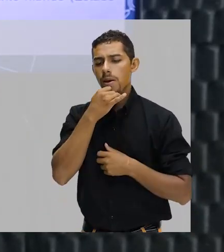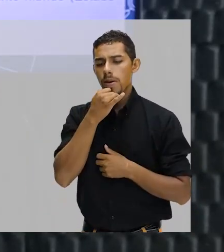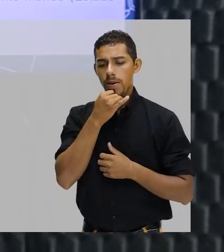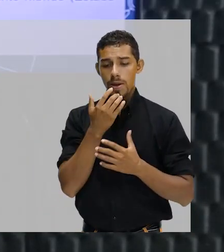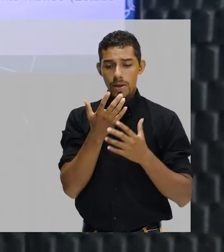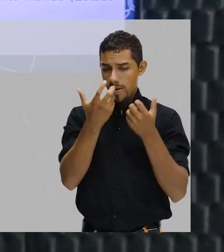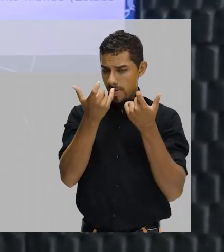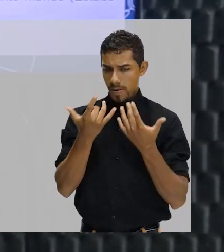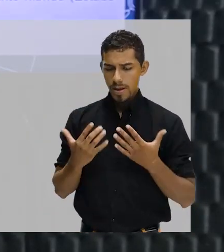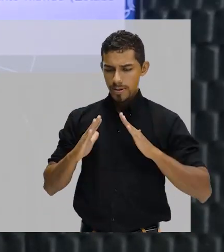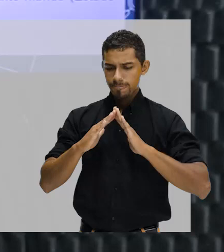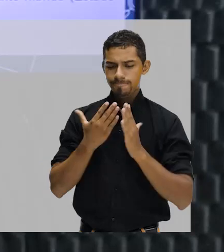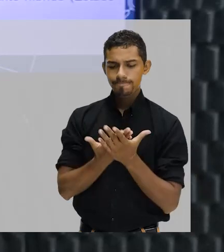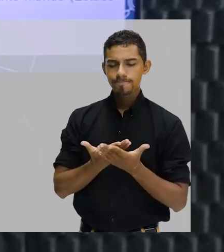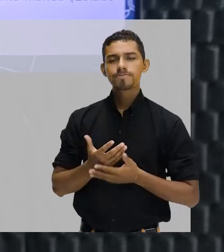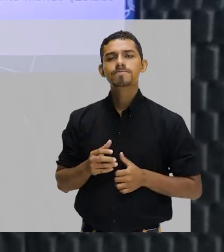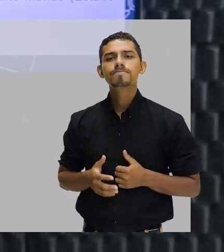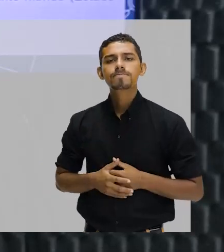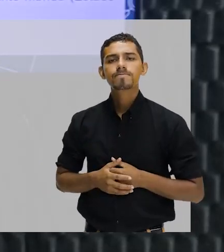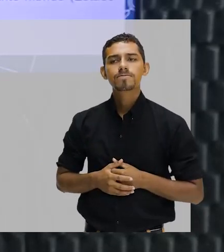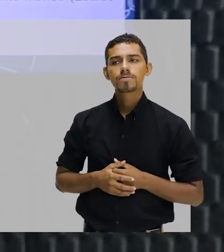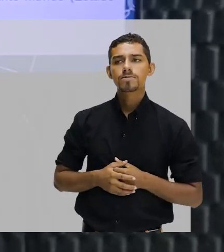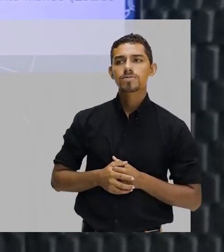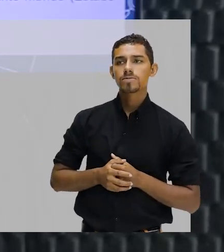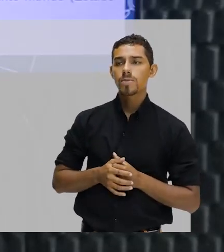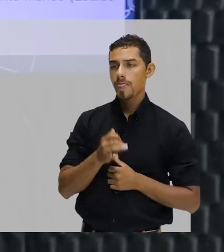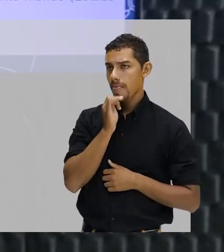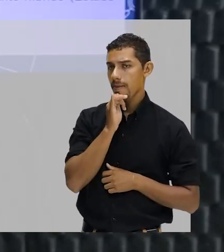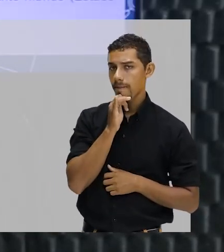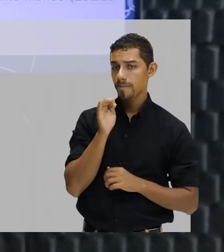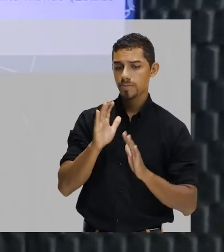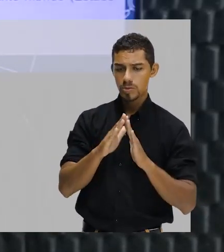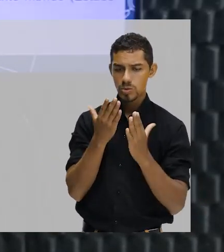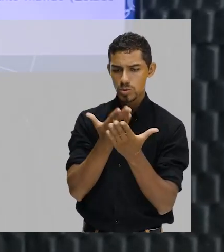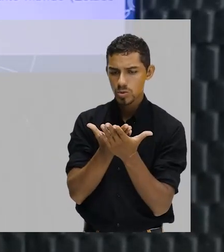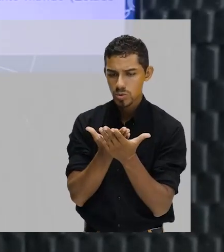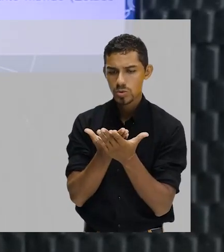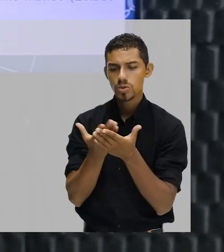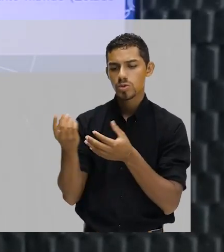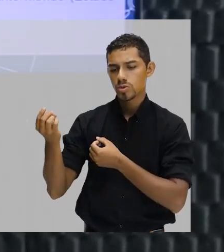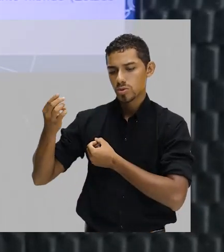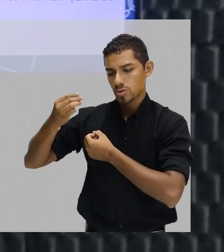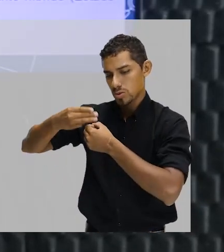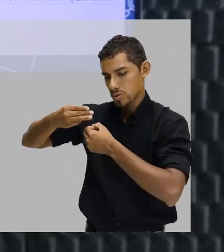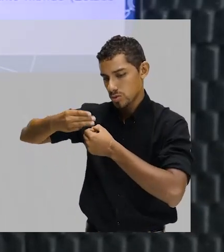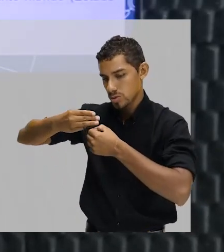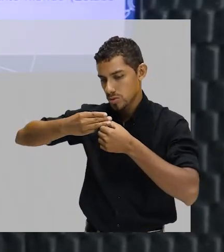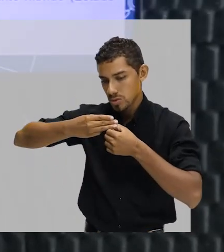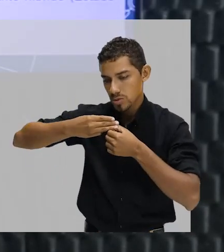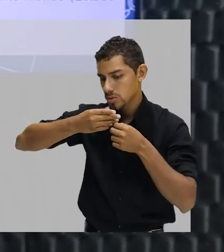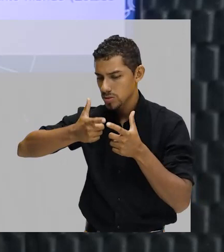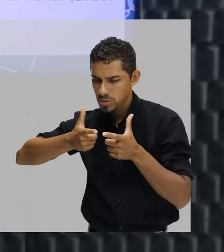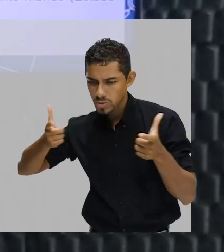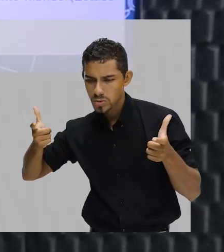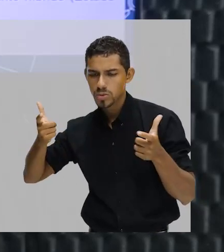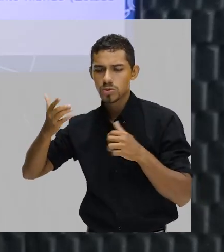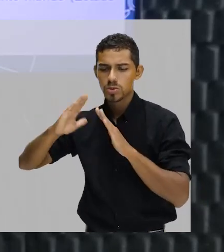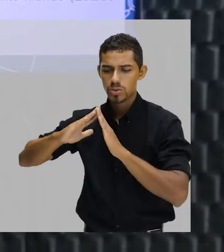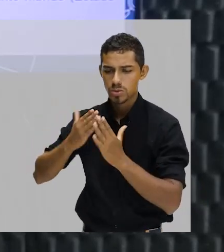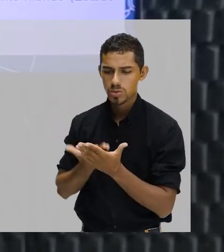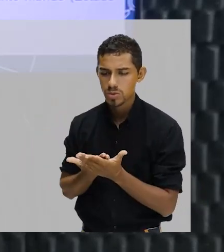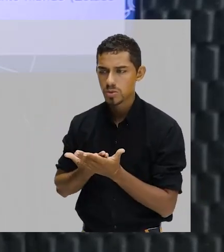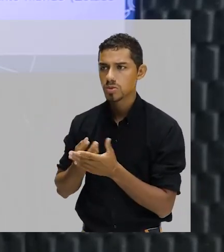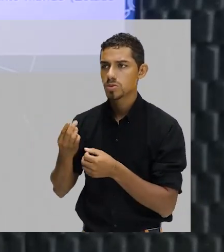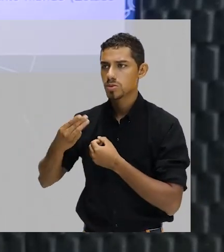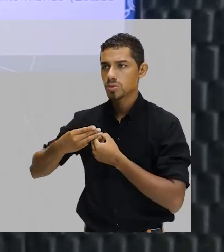escola. Tu já percebeu que quando a gente fala de escola a nível municipal, a maioria das escolas municipais, elas são escolas